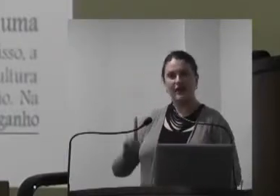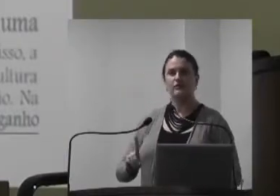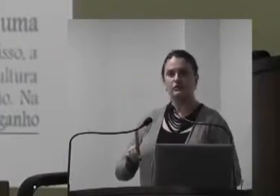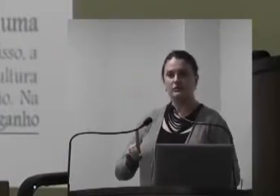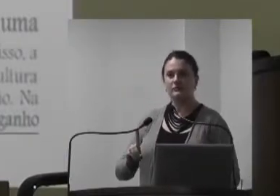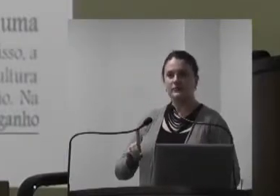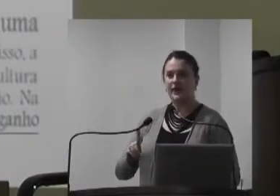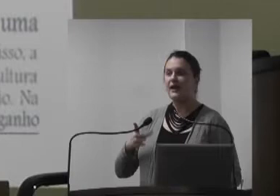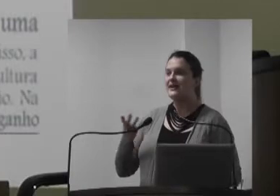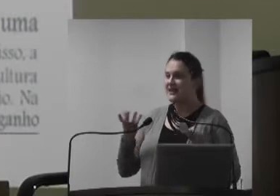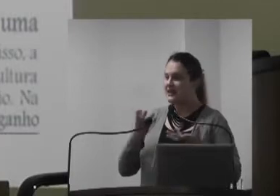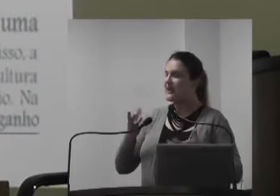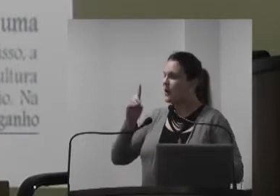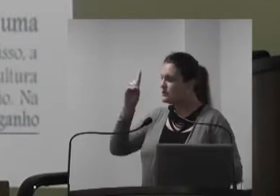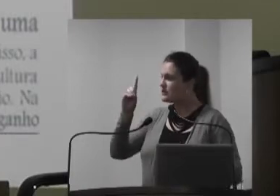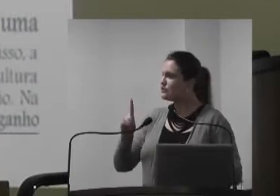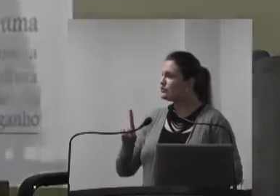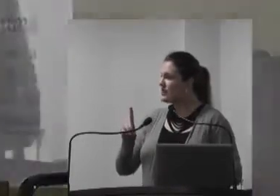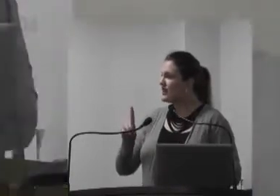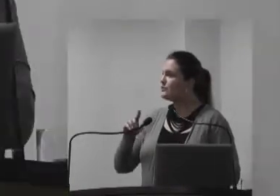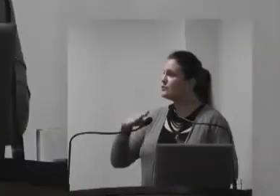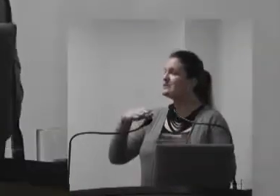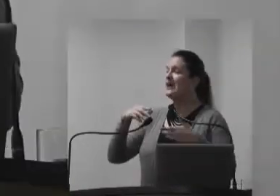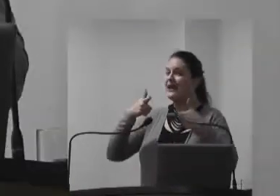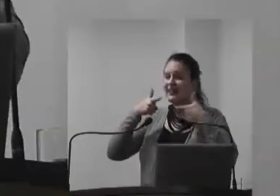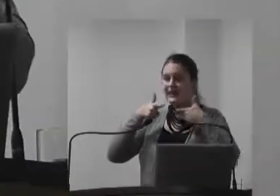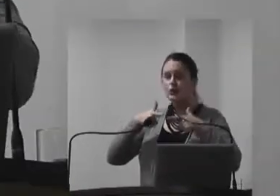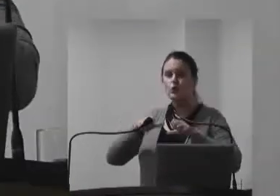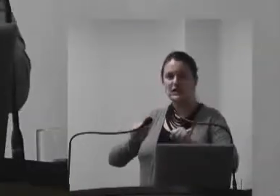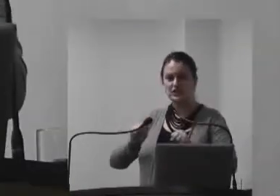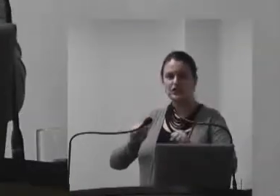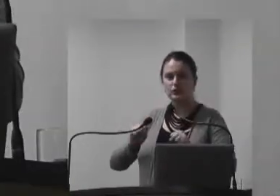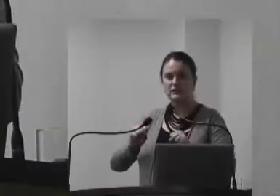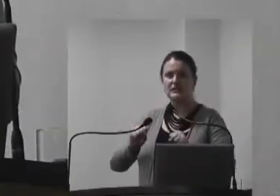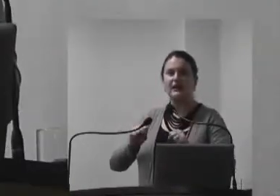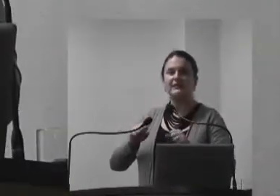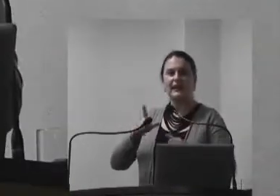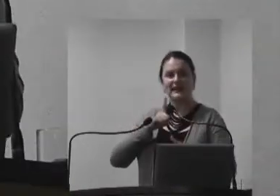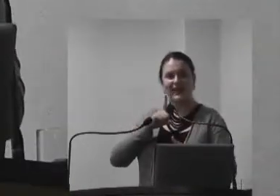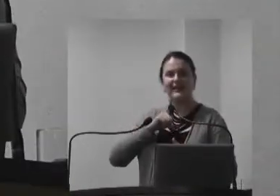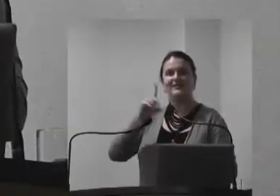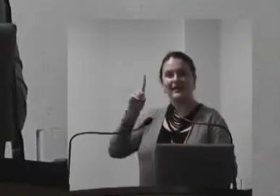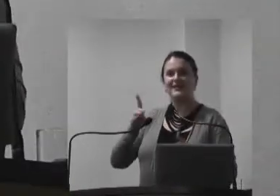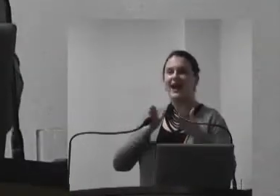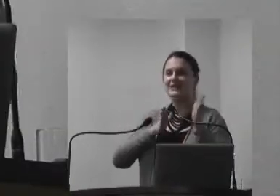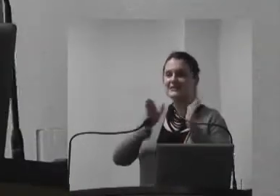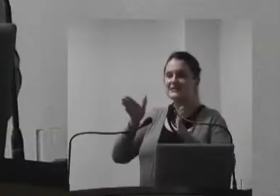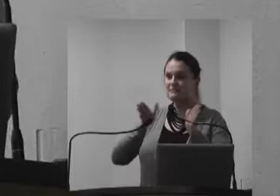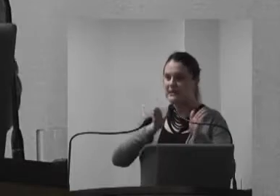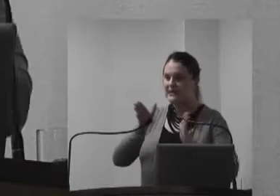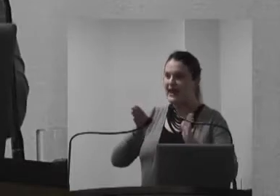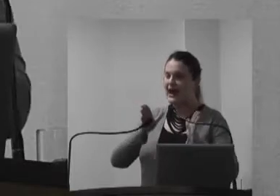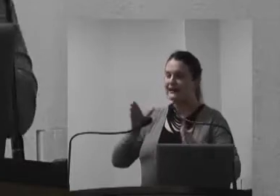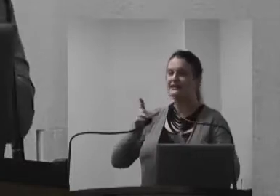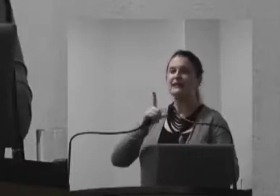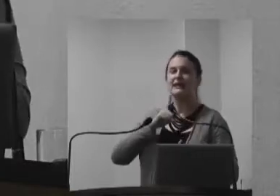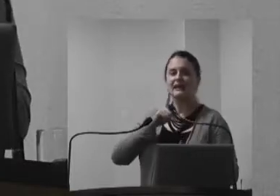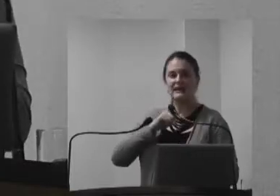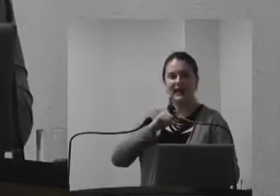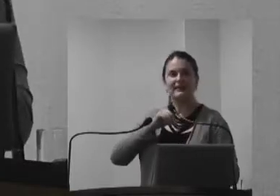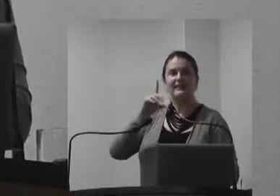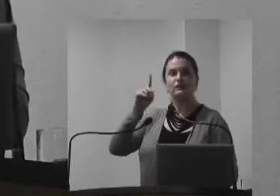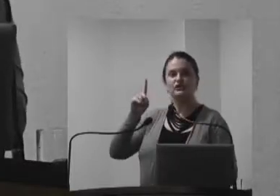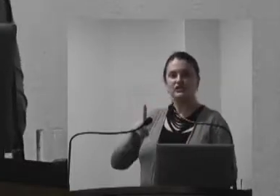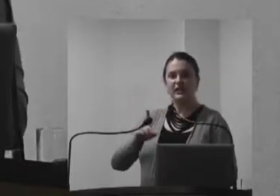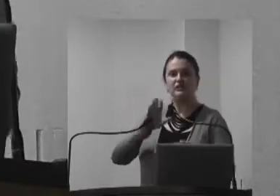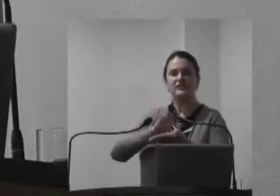de direito, né? E ele quer os seus direitos linguísticos, né? Ele quer ter acessibilidade,